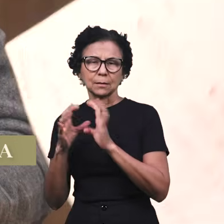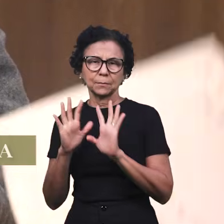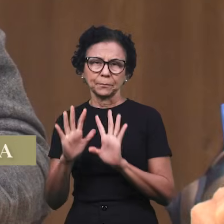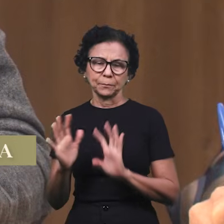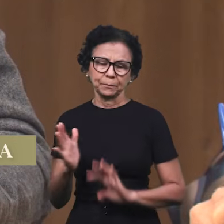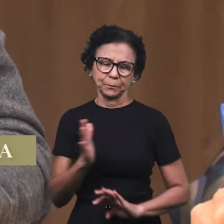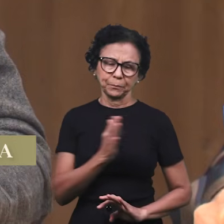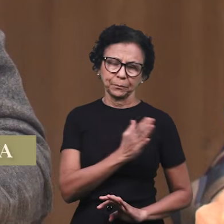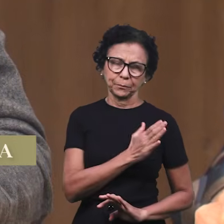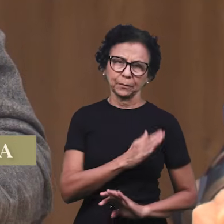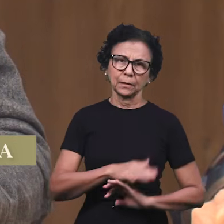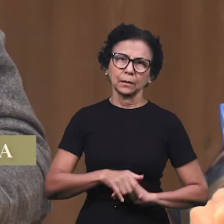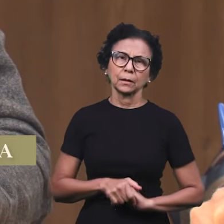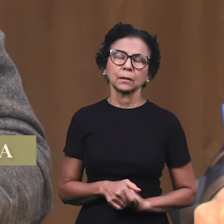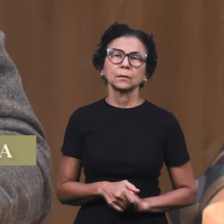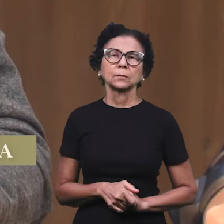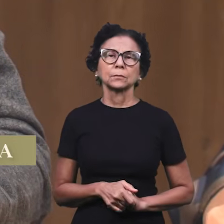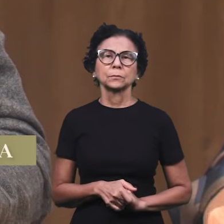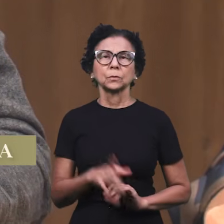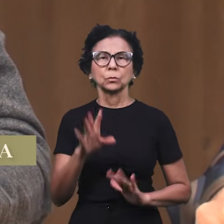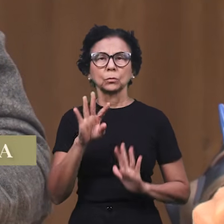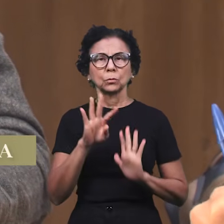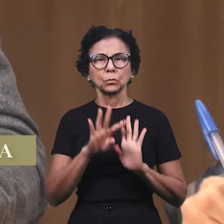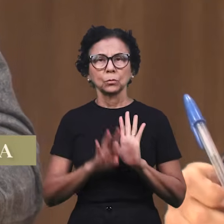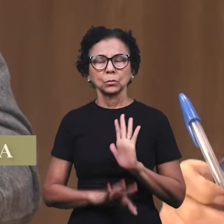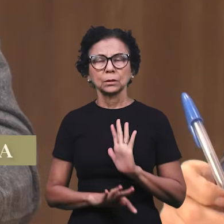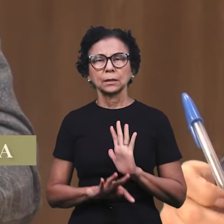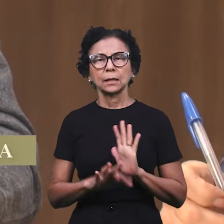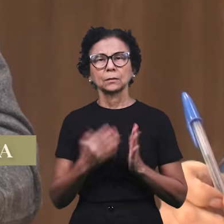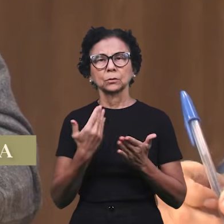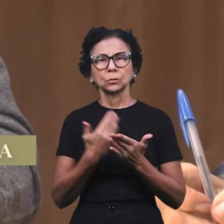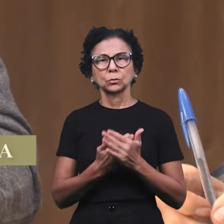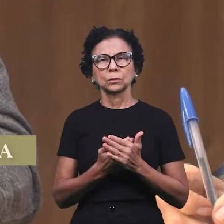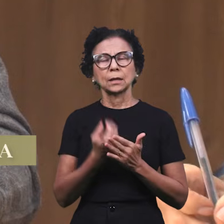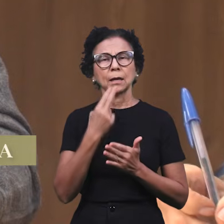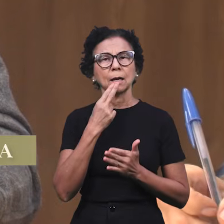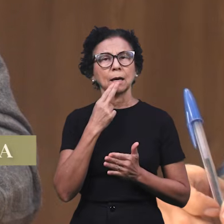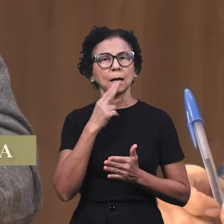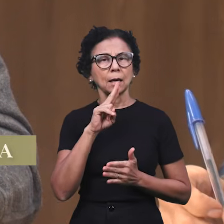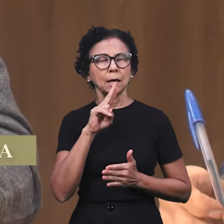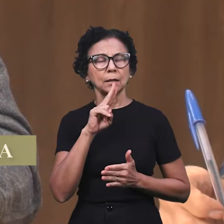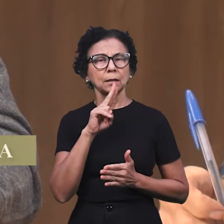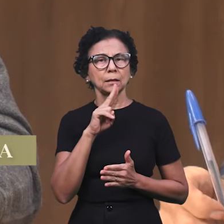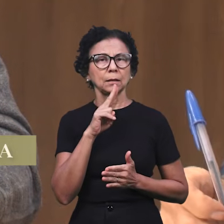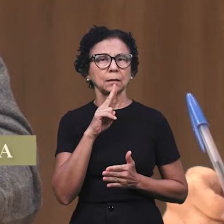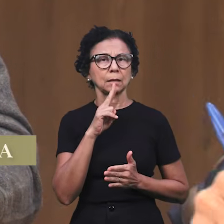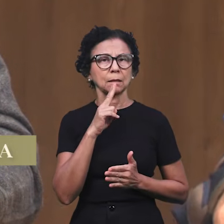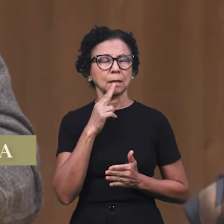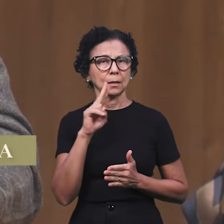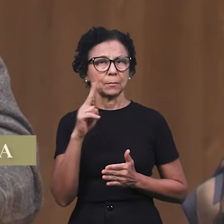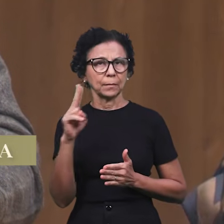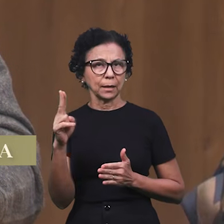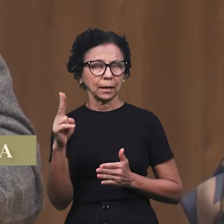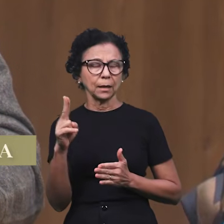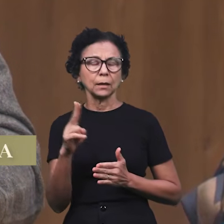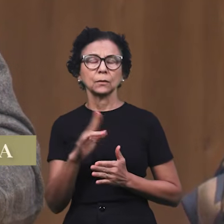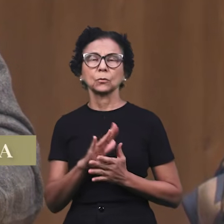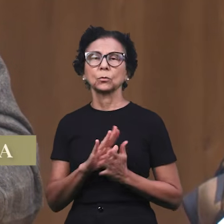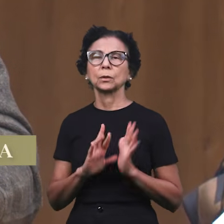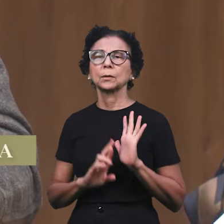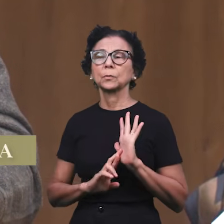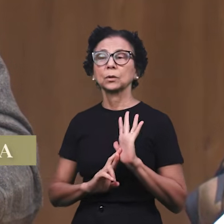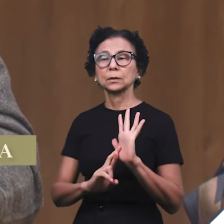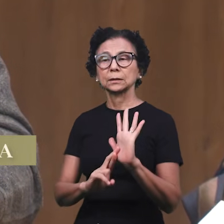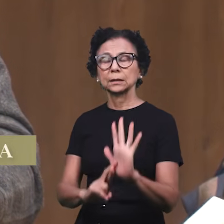que significa Jefé Kibot, que fala que a videira ela é uma raiz firme,